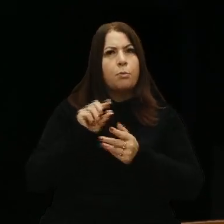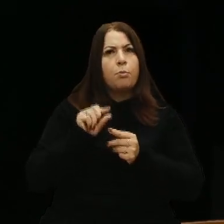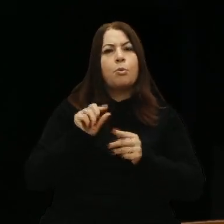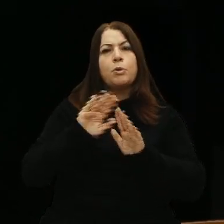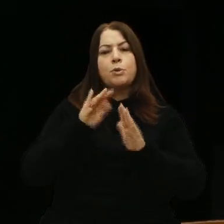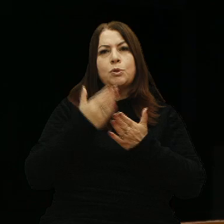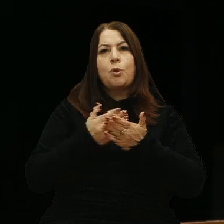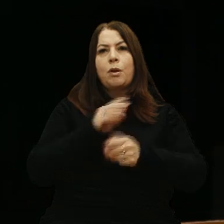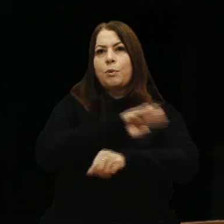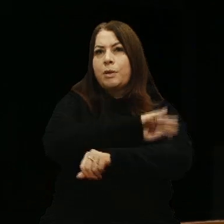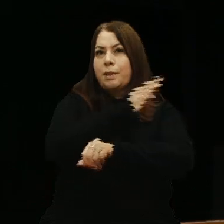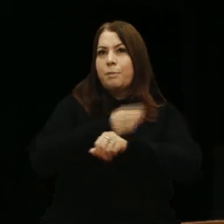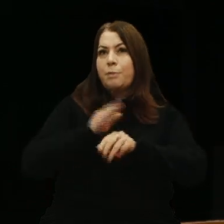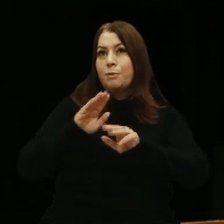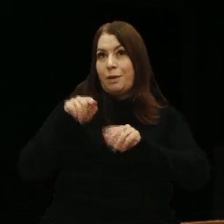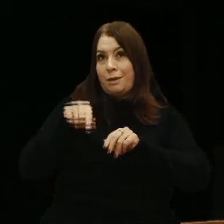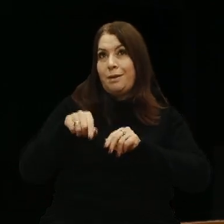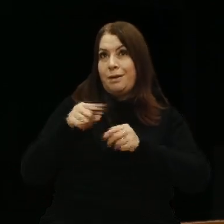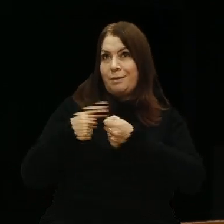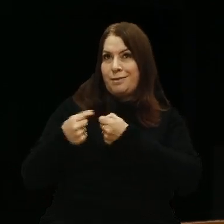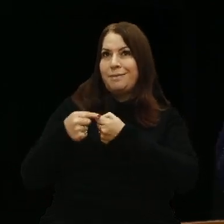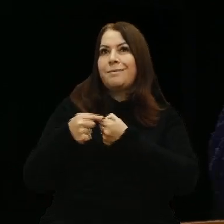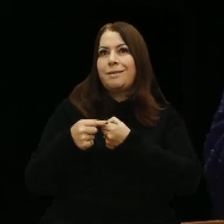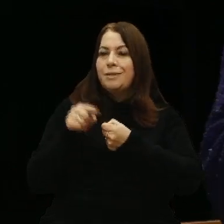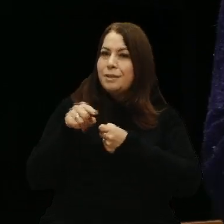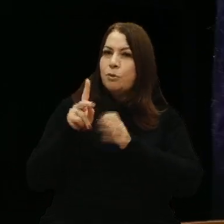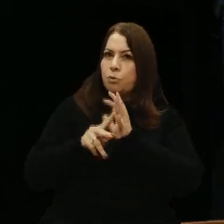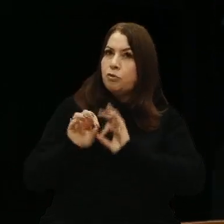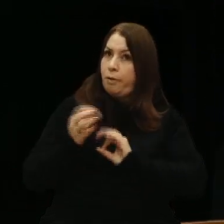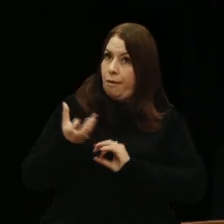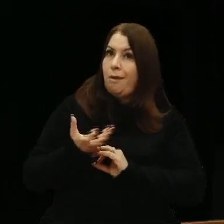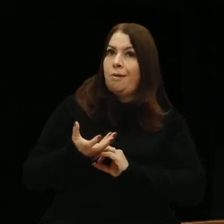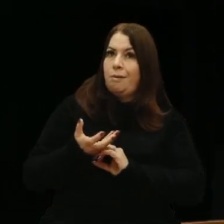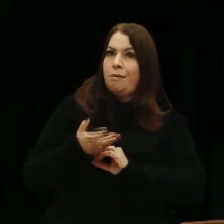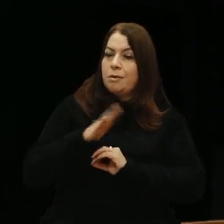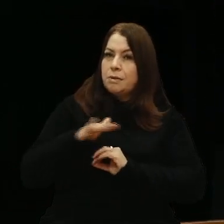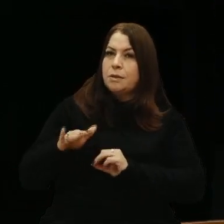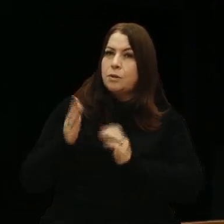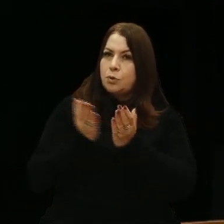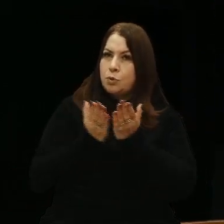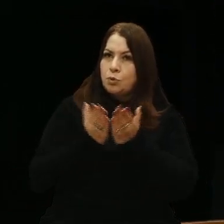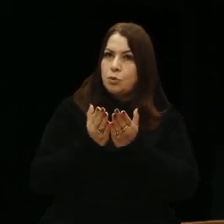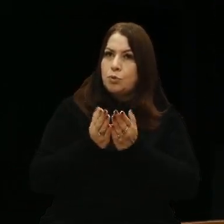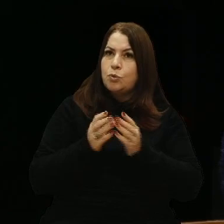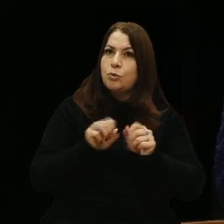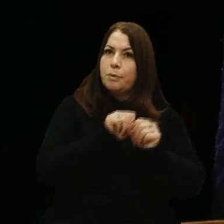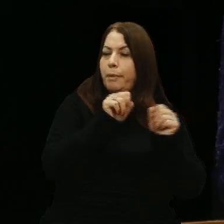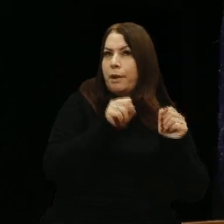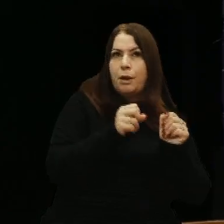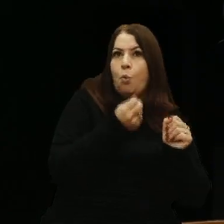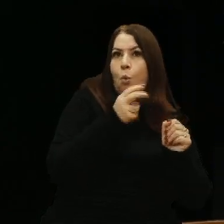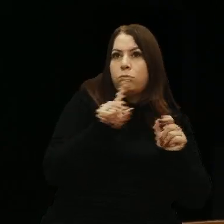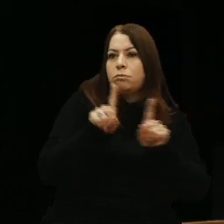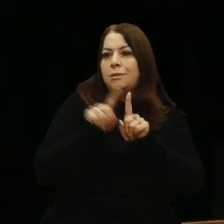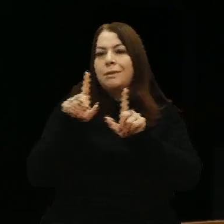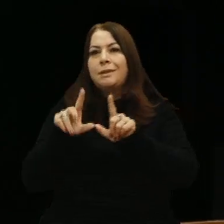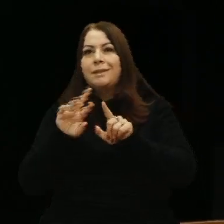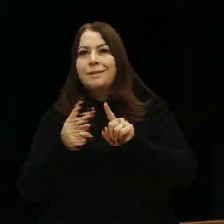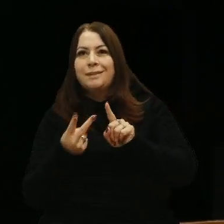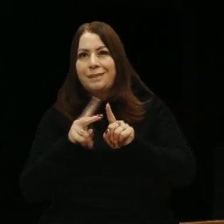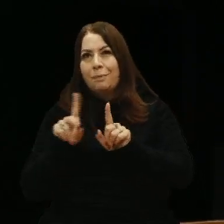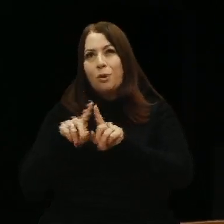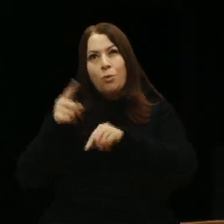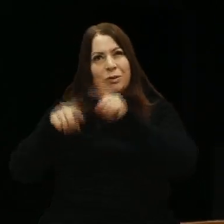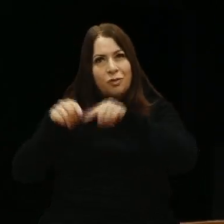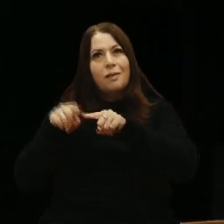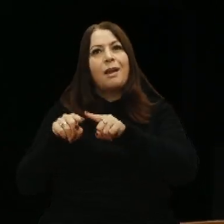escolas de tempo integral na nossa cidade, e esse é o projeto que a gente quer, que as crianças estudem num turno e no outro turno tenham outras